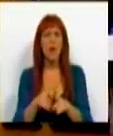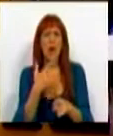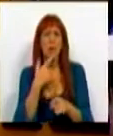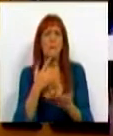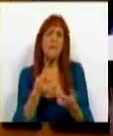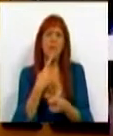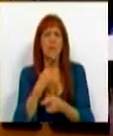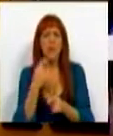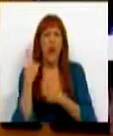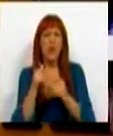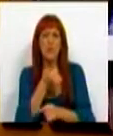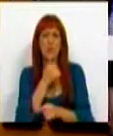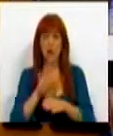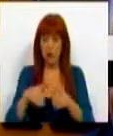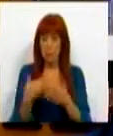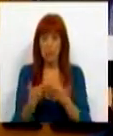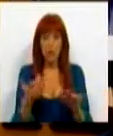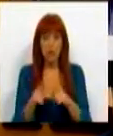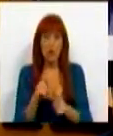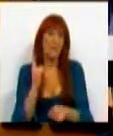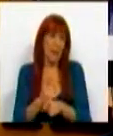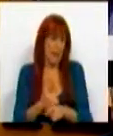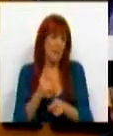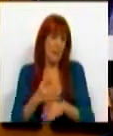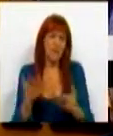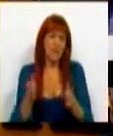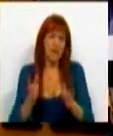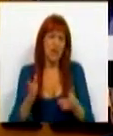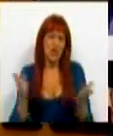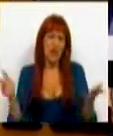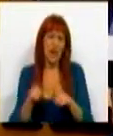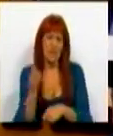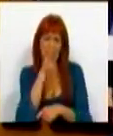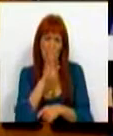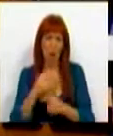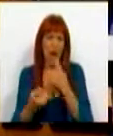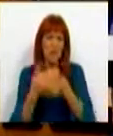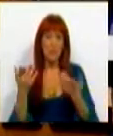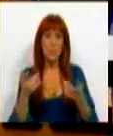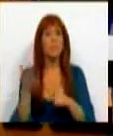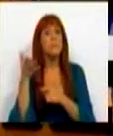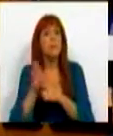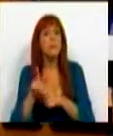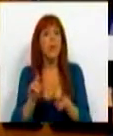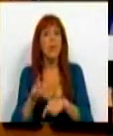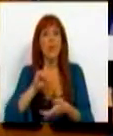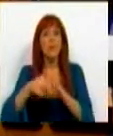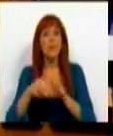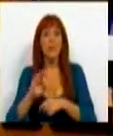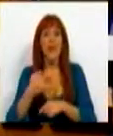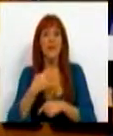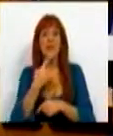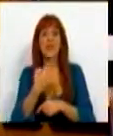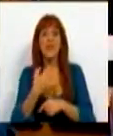podendo deixar de referir que algumas das medidas propostas são redundantes e que estão já a ser implementadas. Nomeadamente, e quando o projeto do PSD